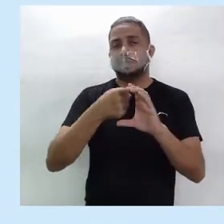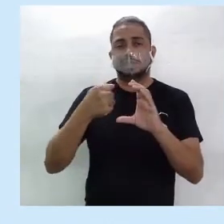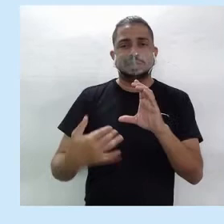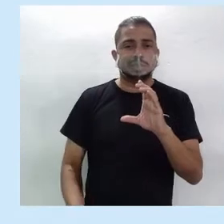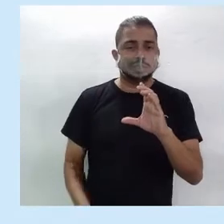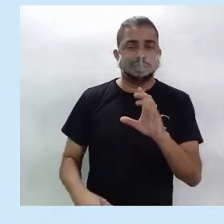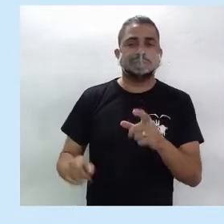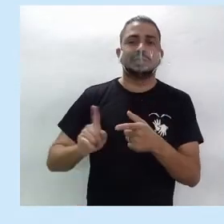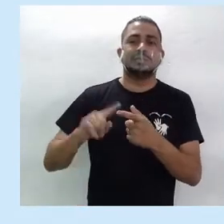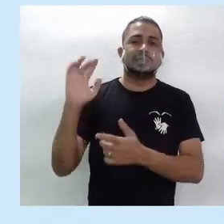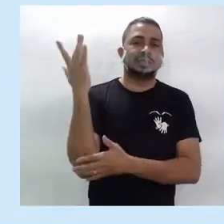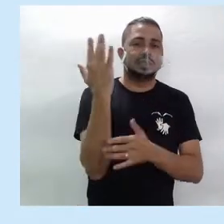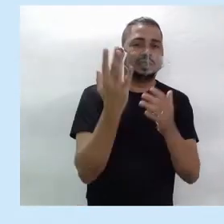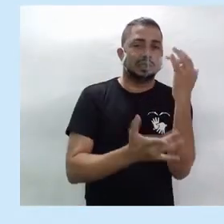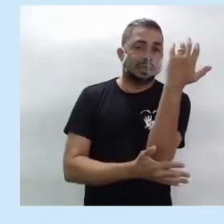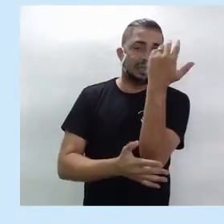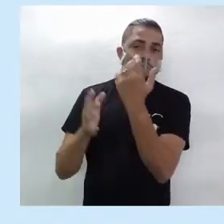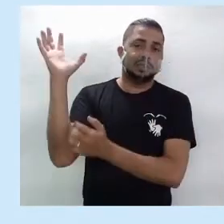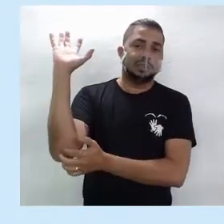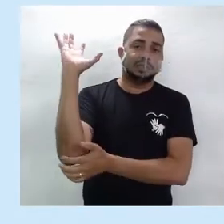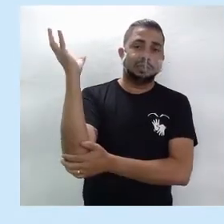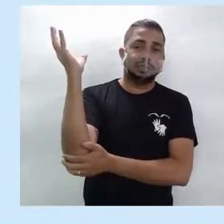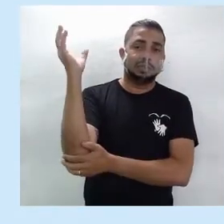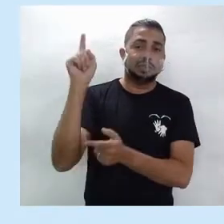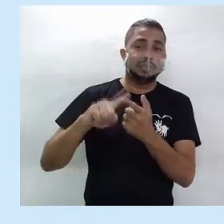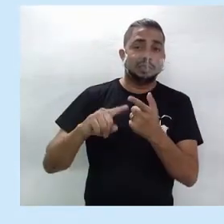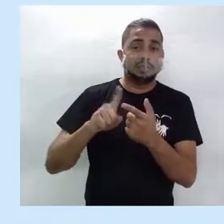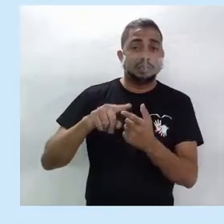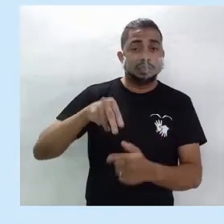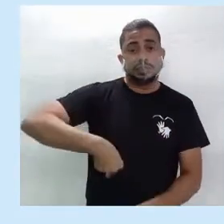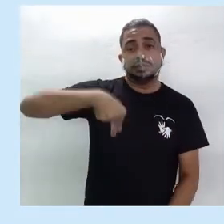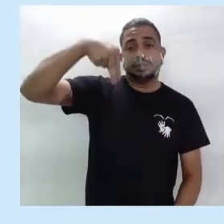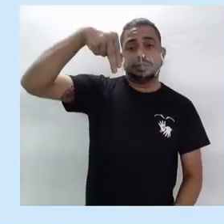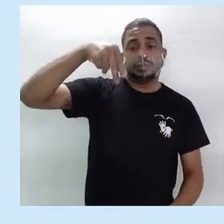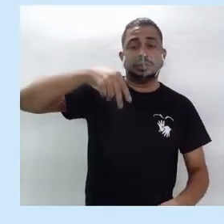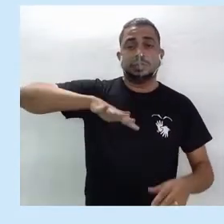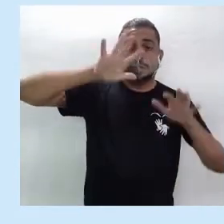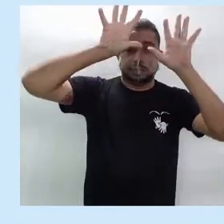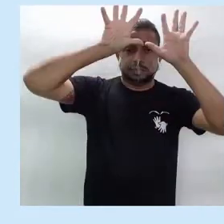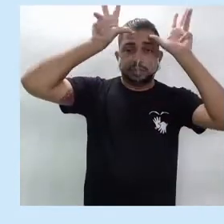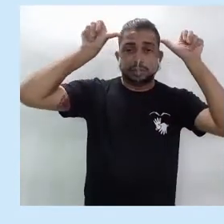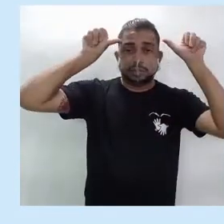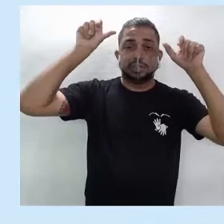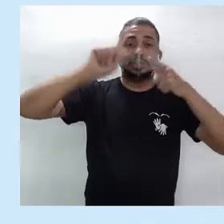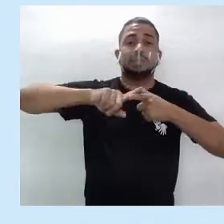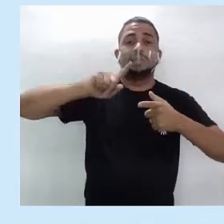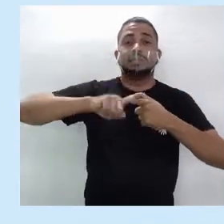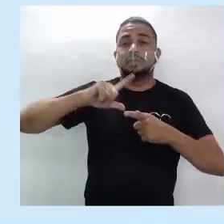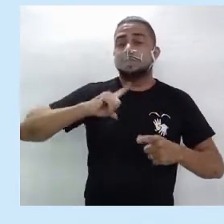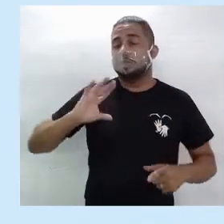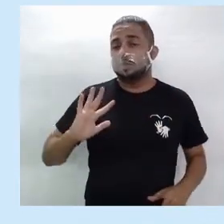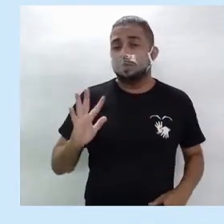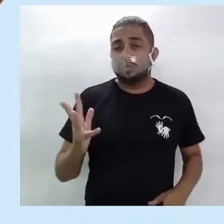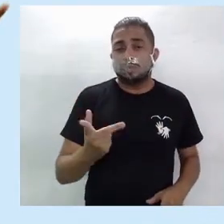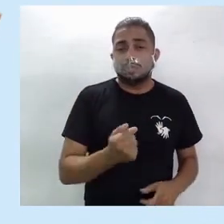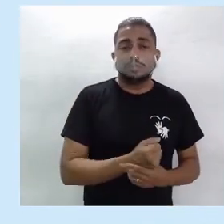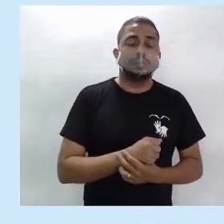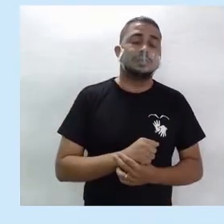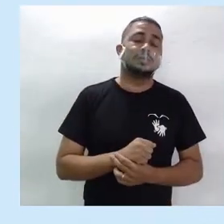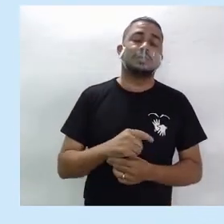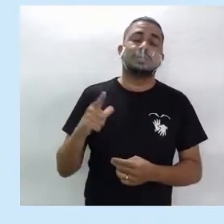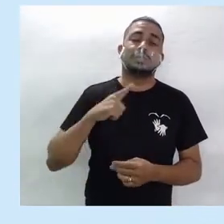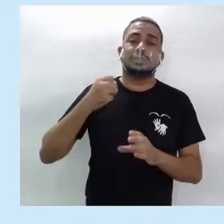na vegetação, no clima. A região norte, tá? A região amazônica também conhecida, a gente vai ter toda aquela característica